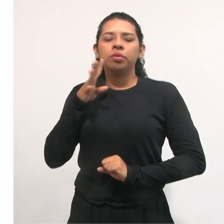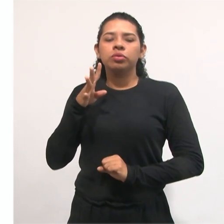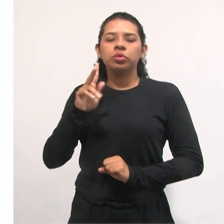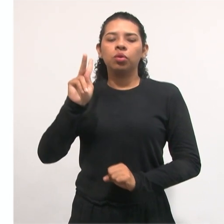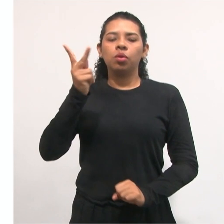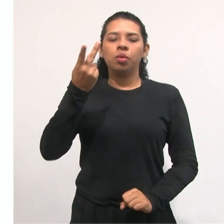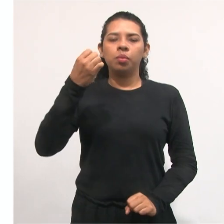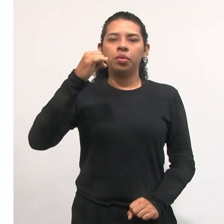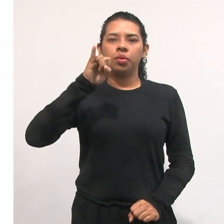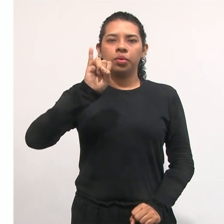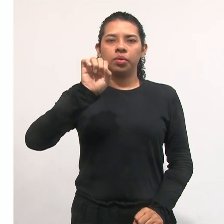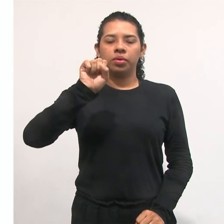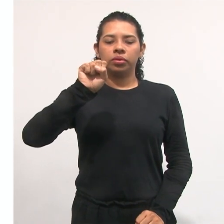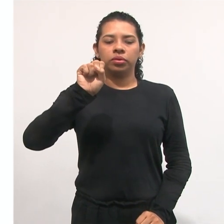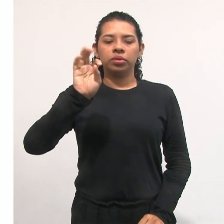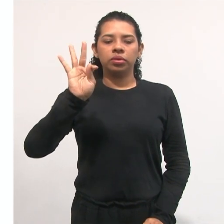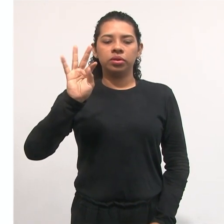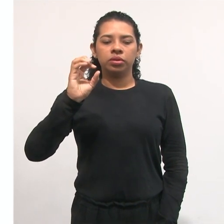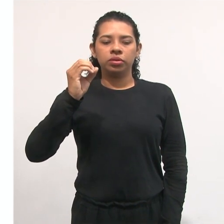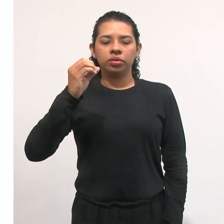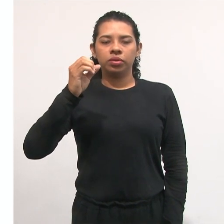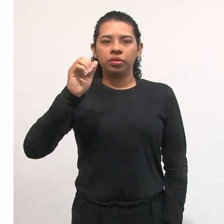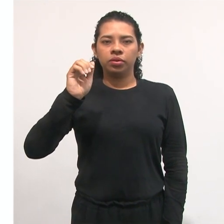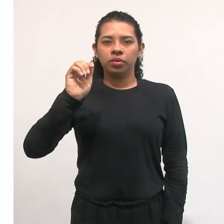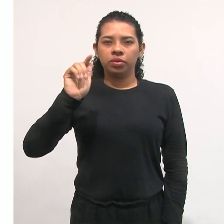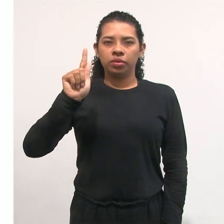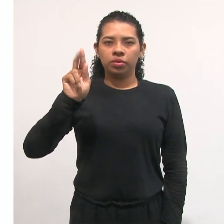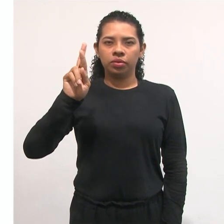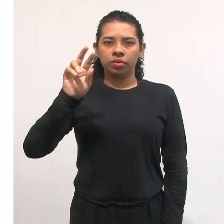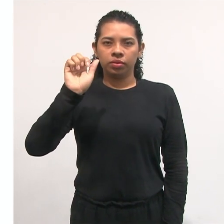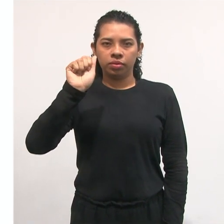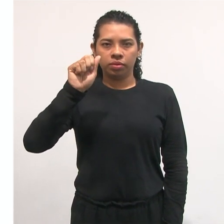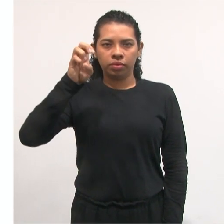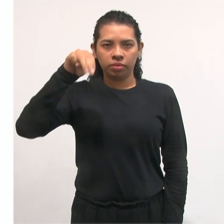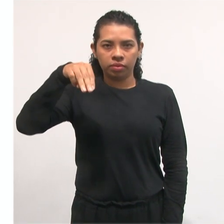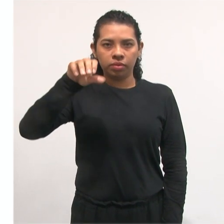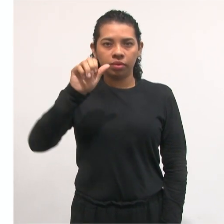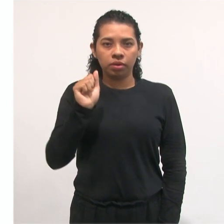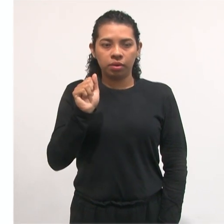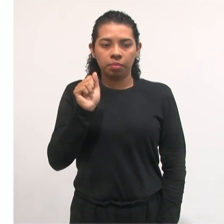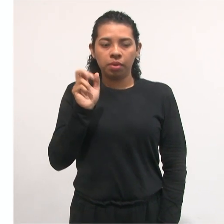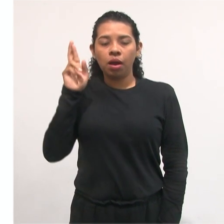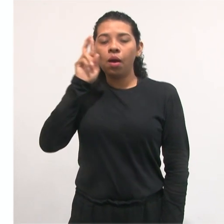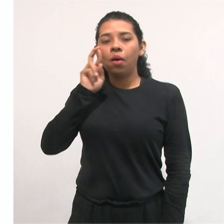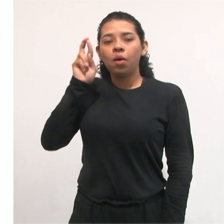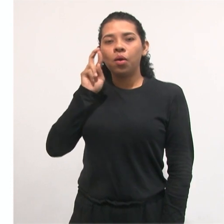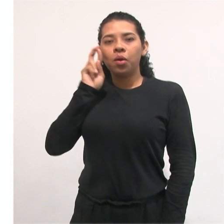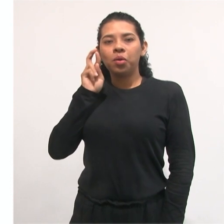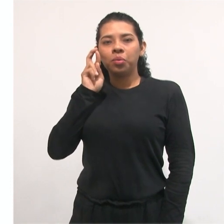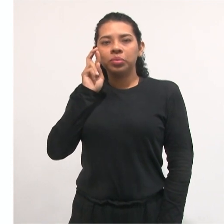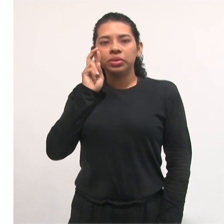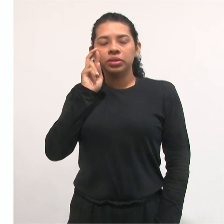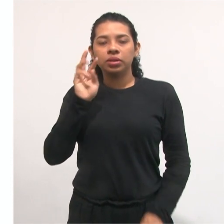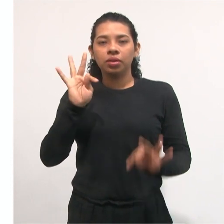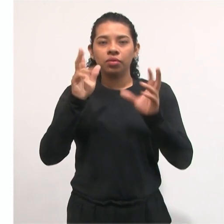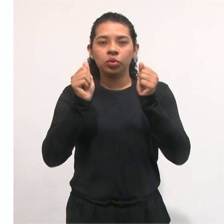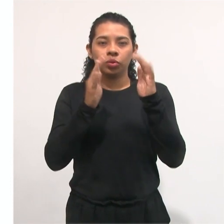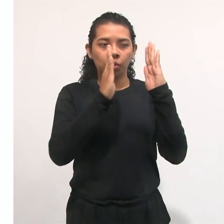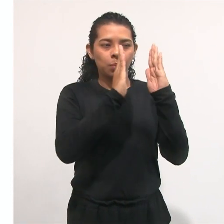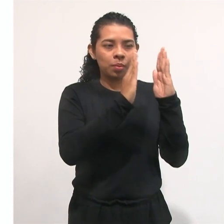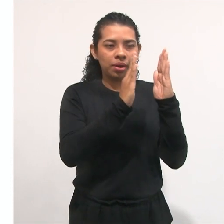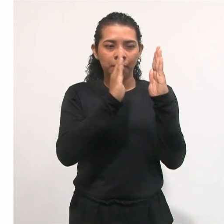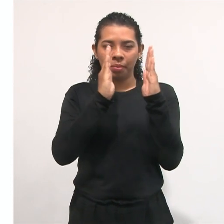tem uma característica, né? Ele é chamado de histograma, esses gráficos de distribuição de frequência, e observe que